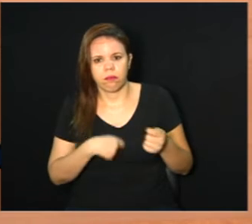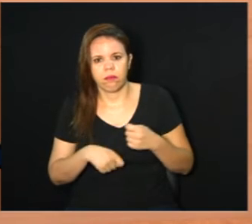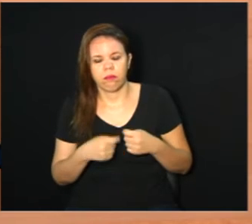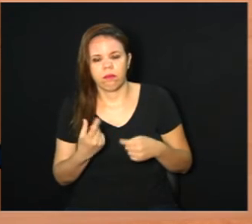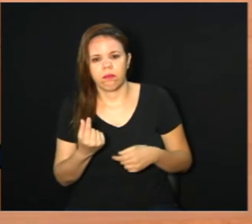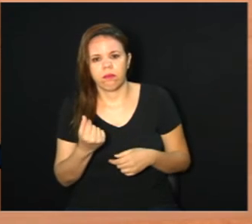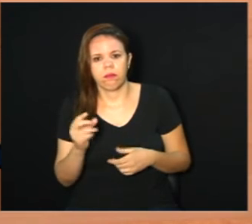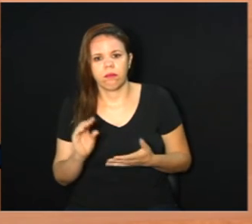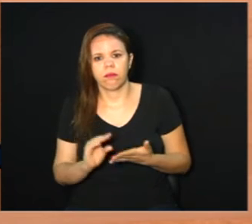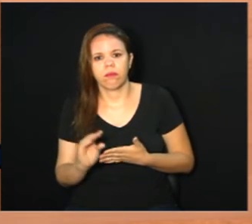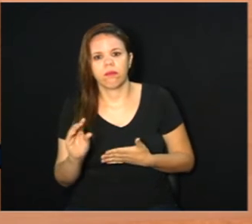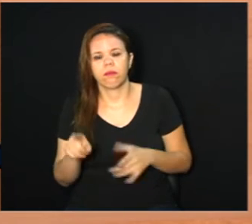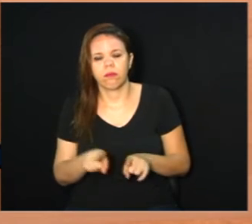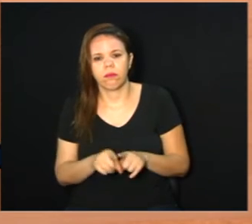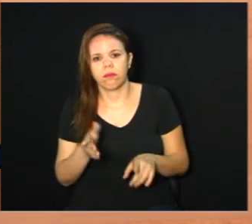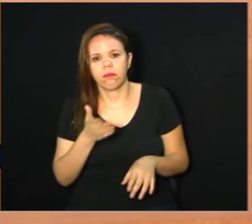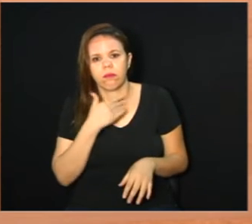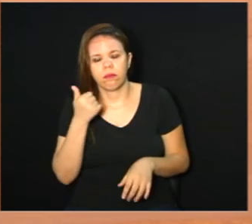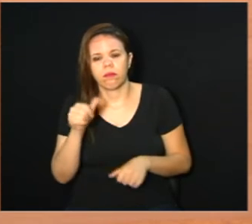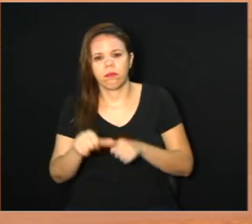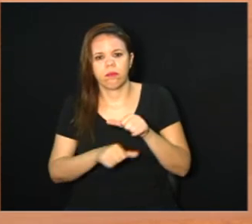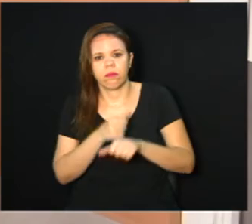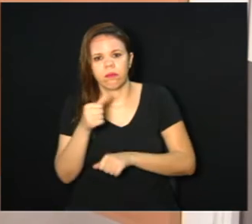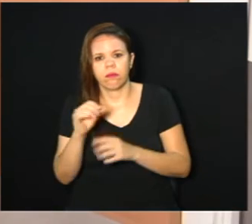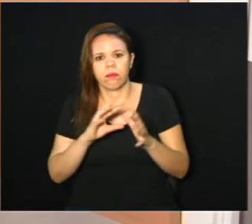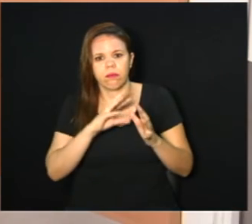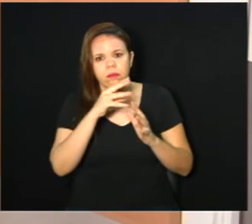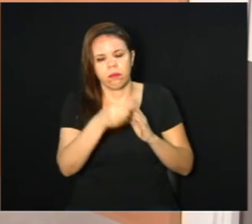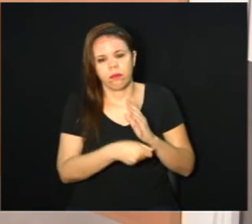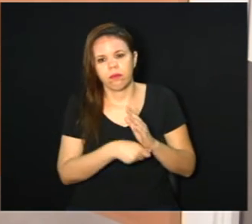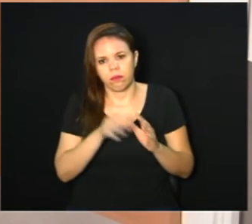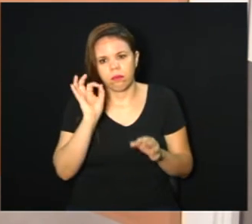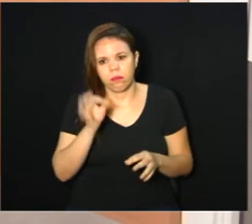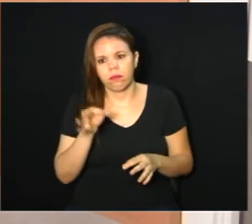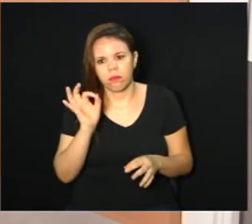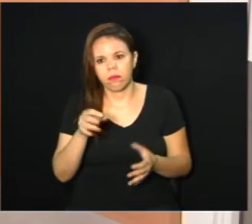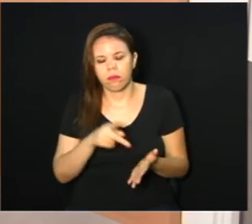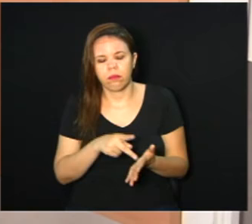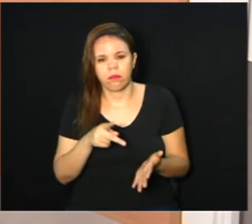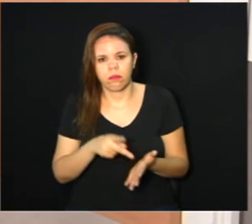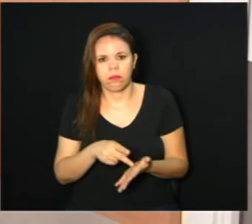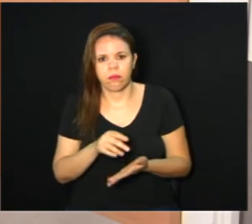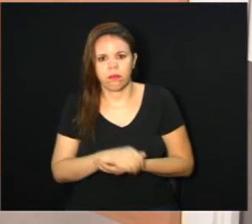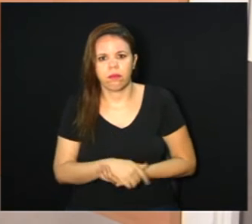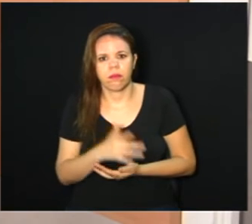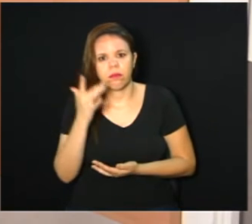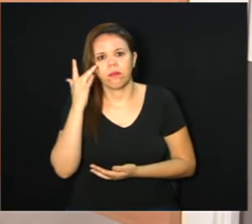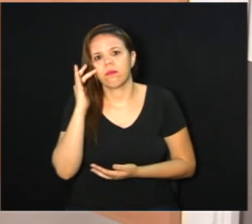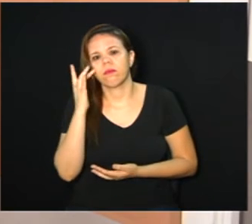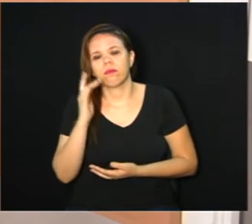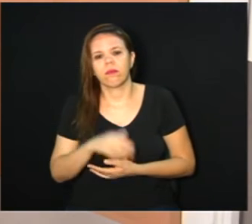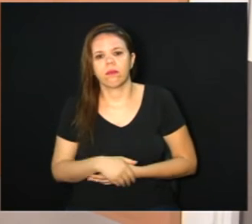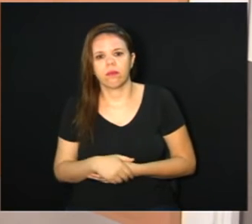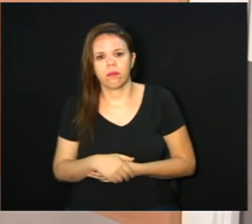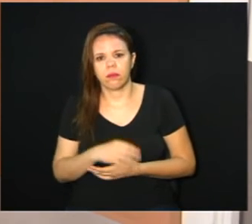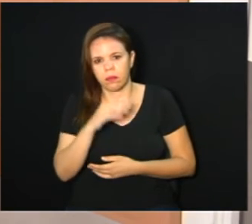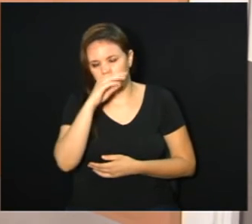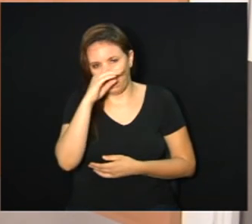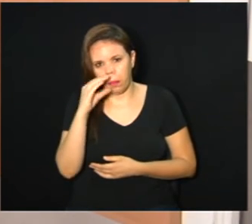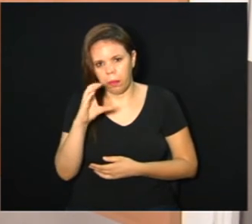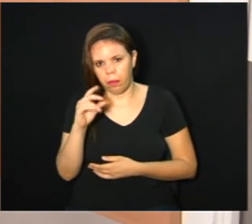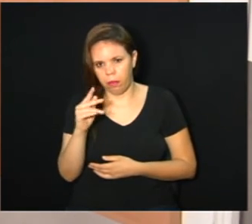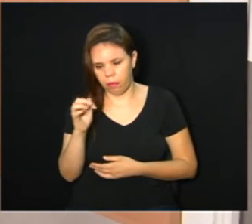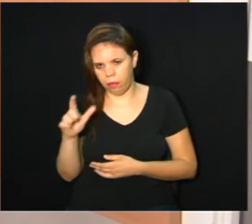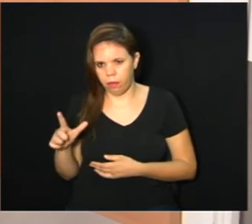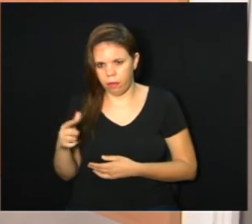custo e melhorar o impacto ambiental. Sim, com certeza. Acho que tanto a